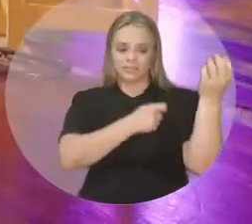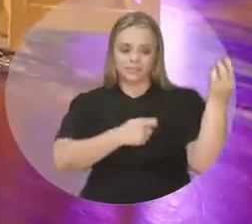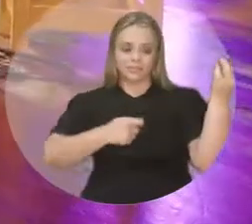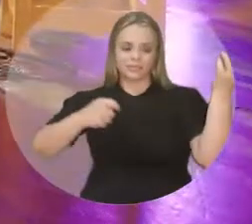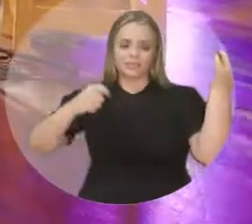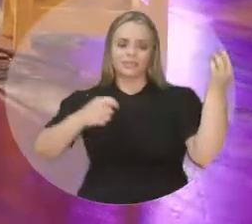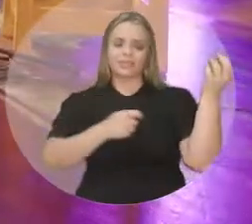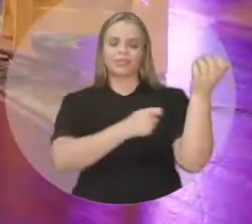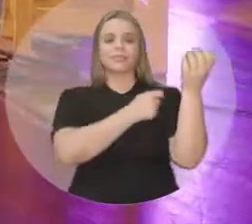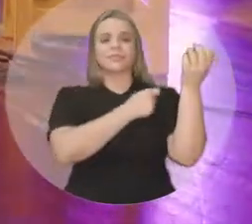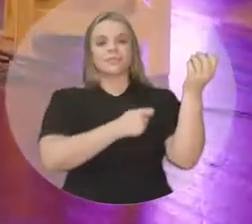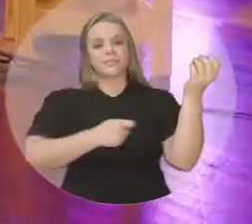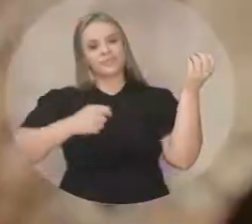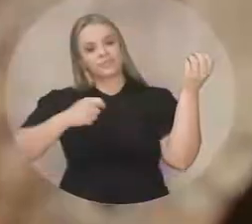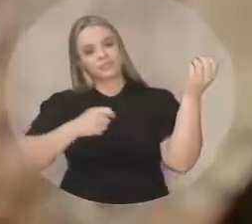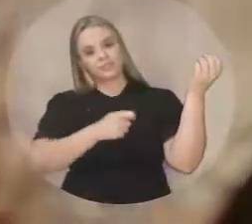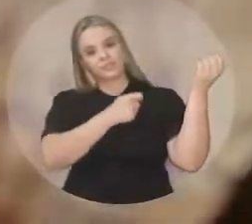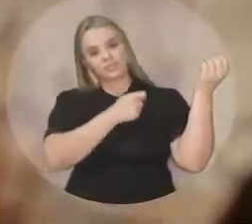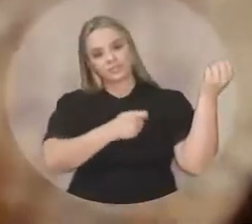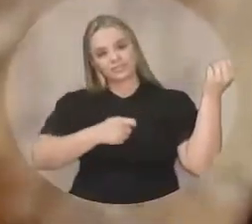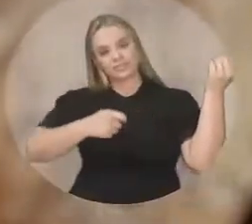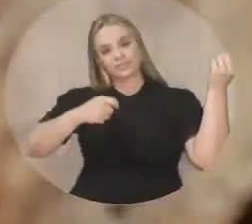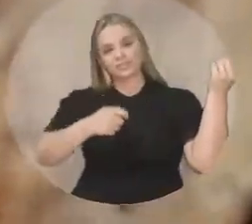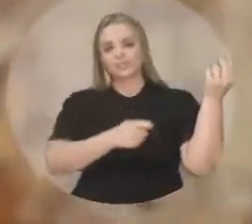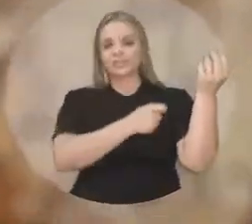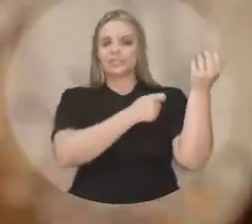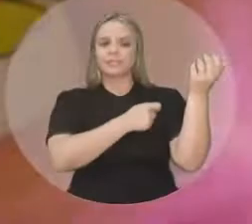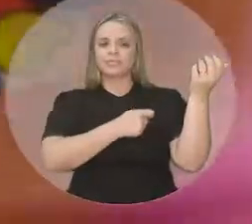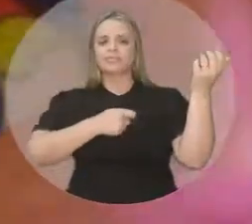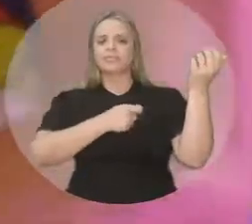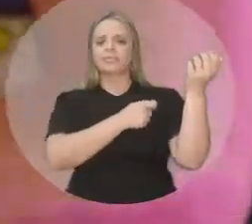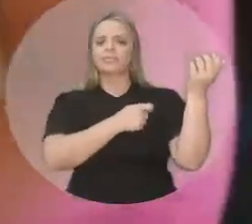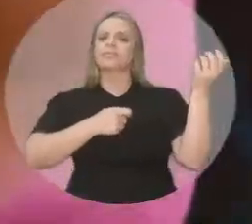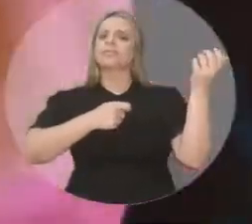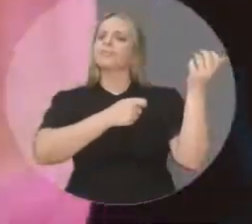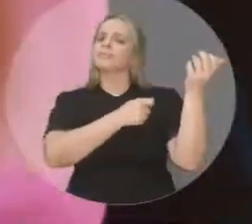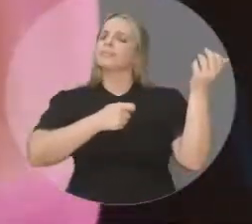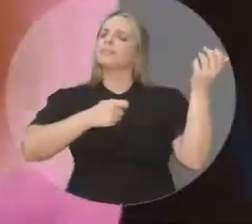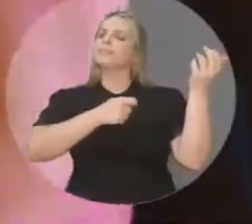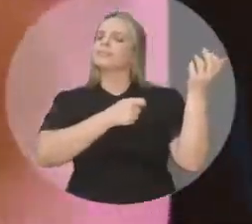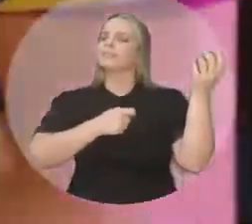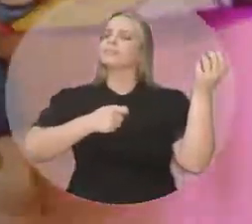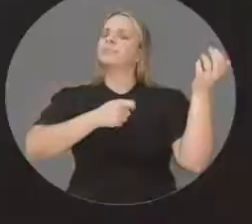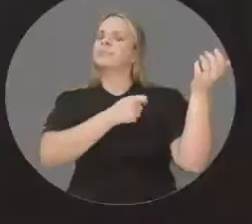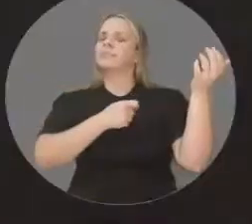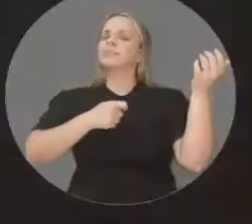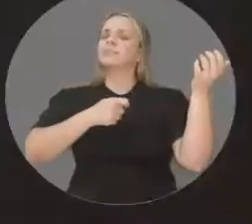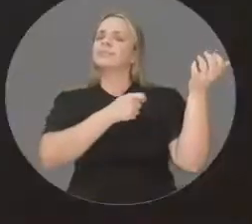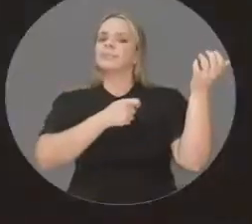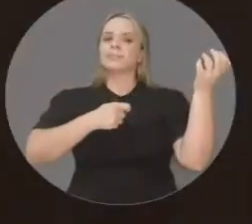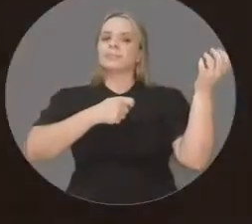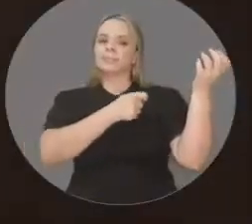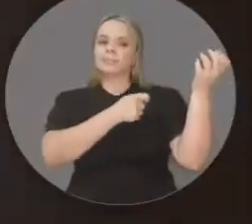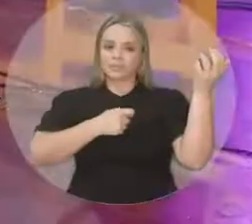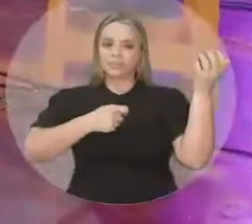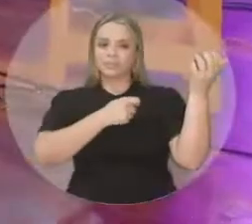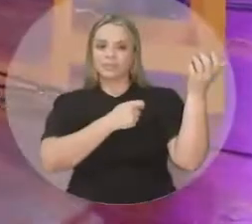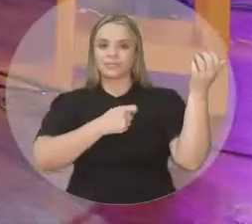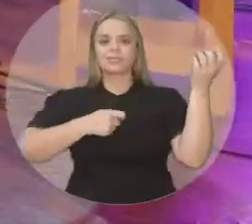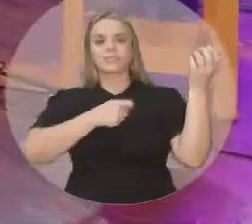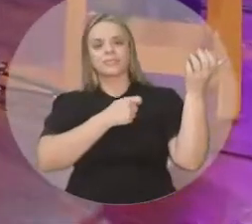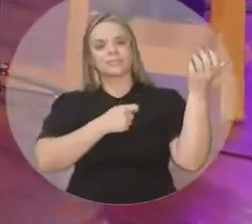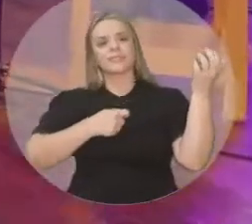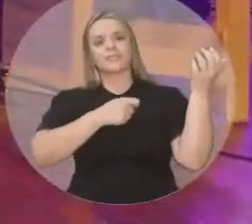Toca viola de coxo, moço, bate o ganzá. No repique da viola, nossa história vou contar. Toca viola de coxo, moço, bate o ganzá.